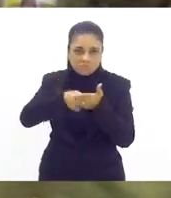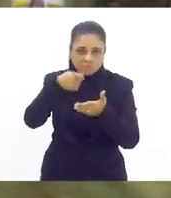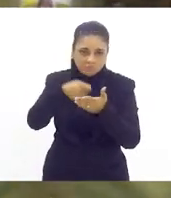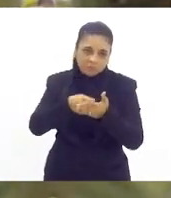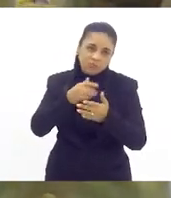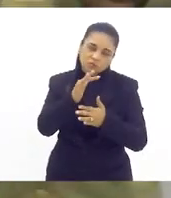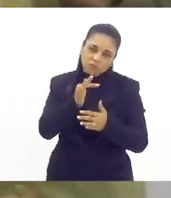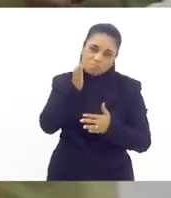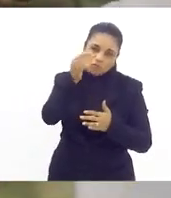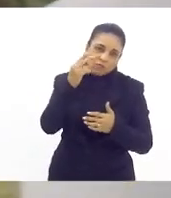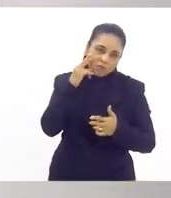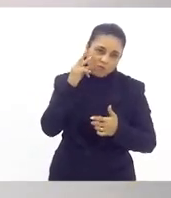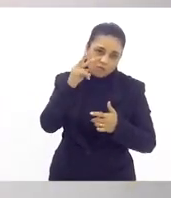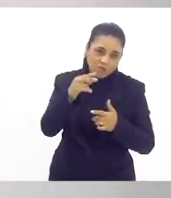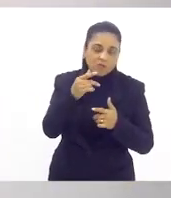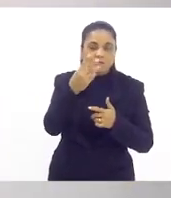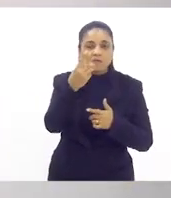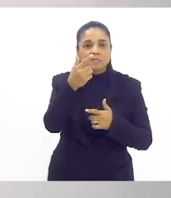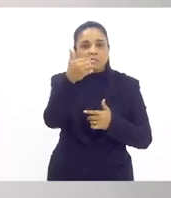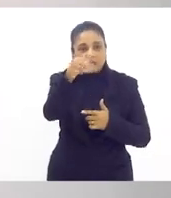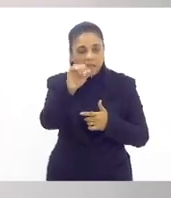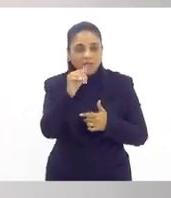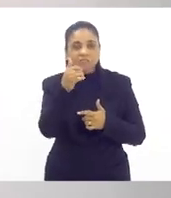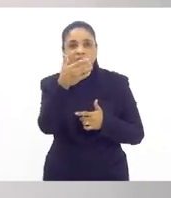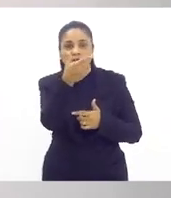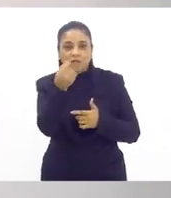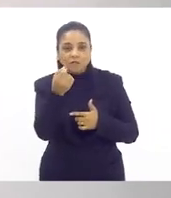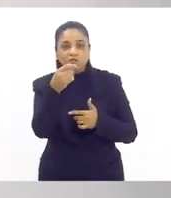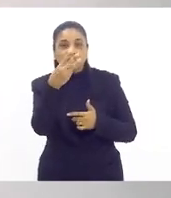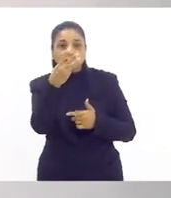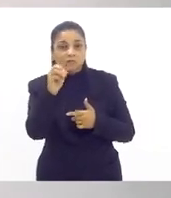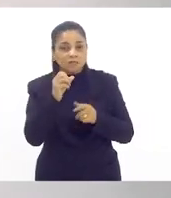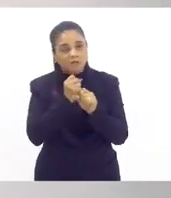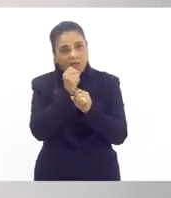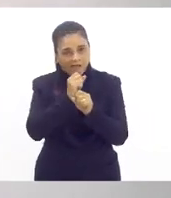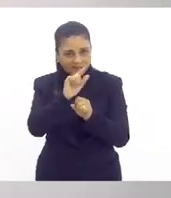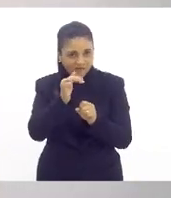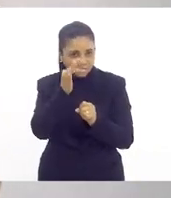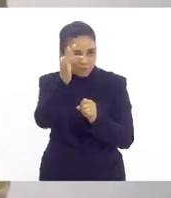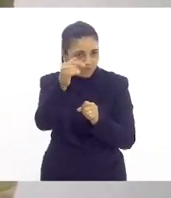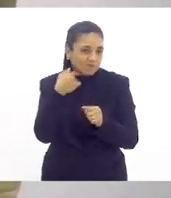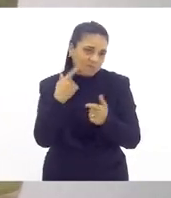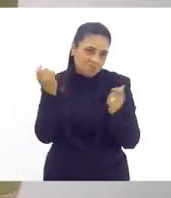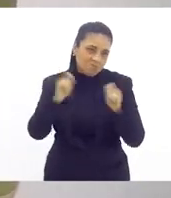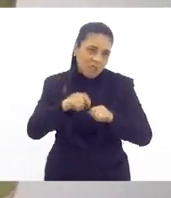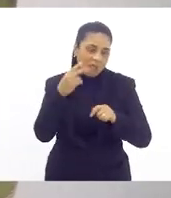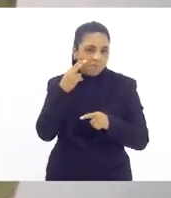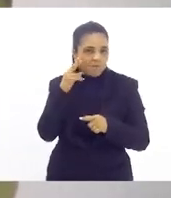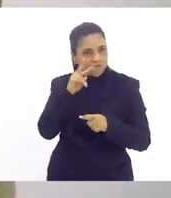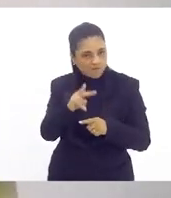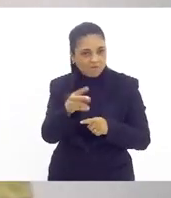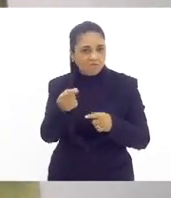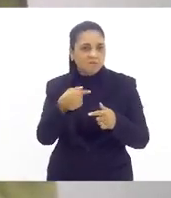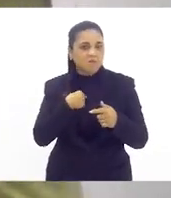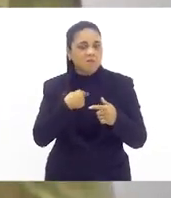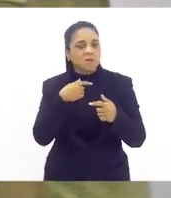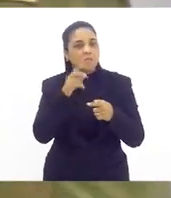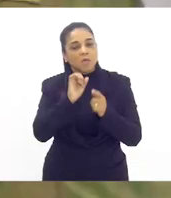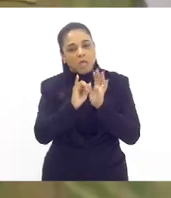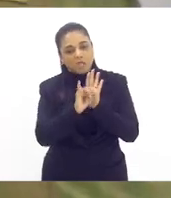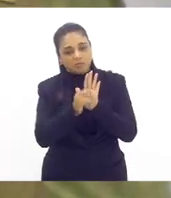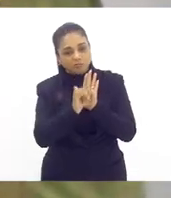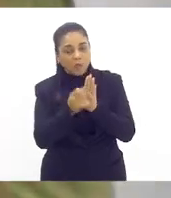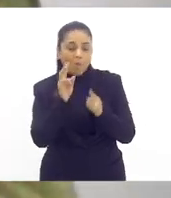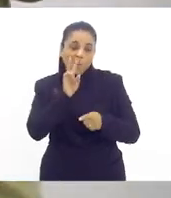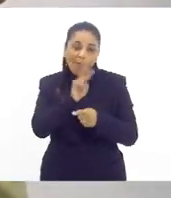ser visto daqui a 10 20 30 anos e se a gente não é tiver editais específicos voltados para